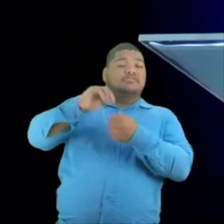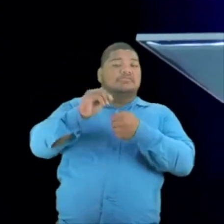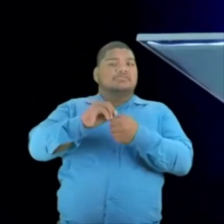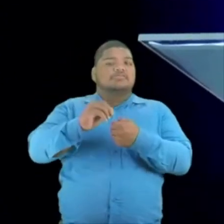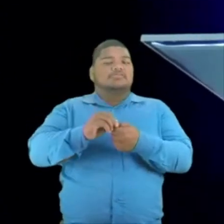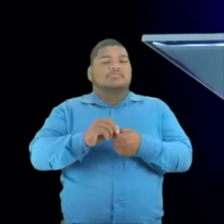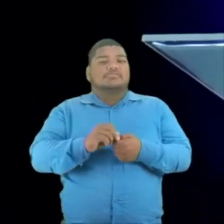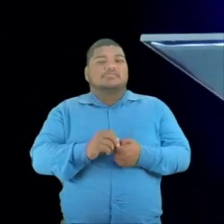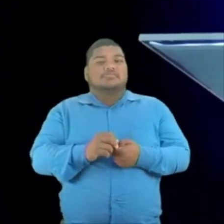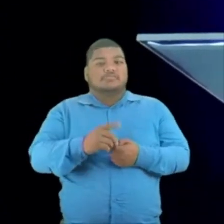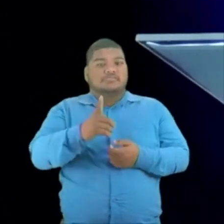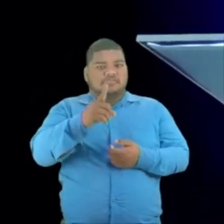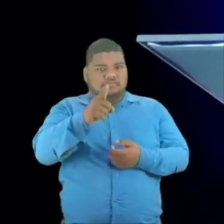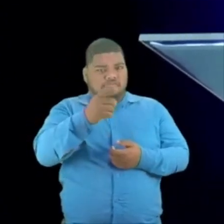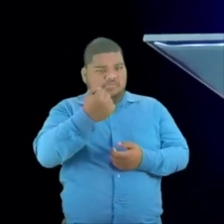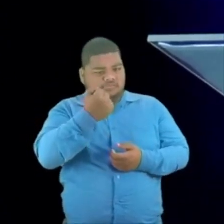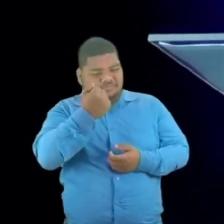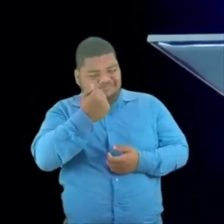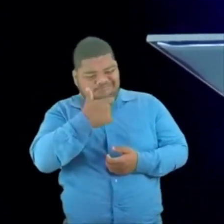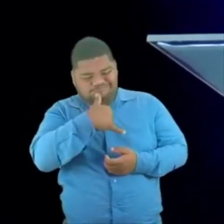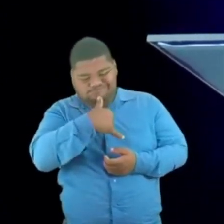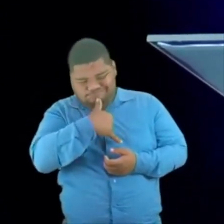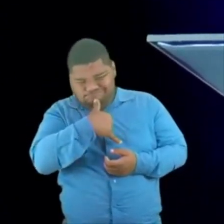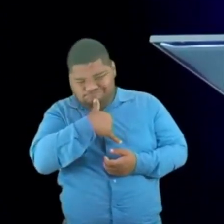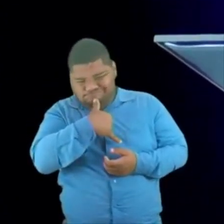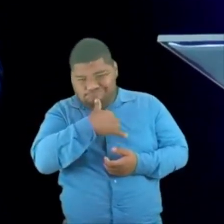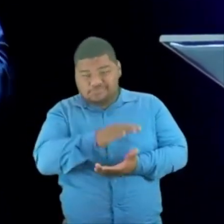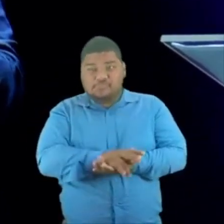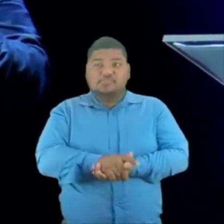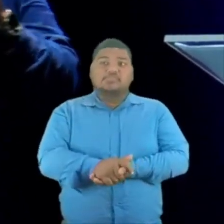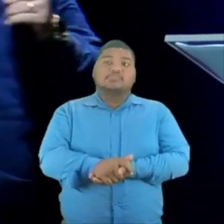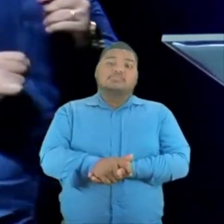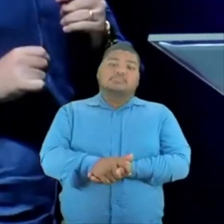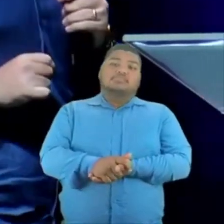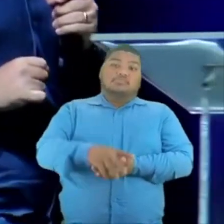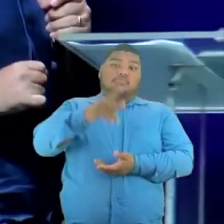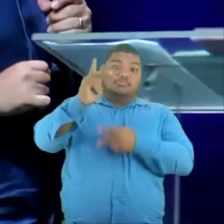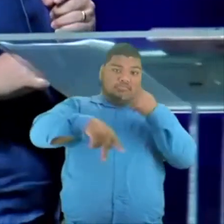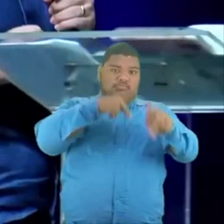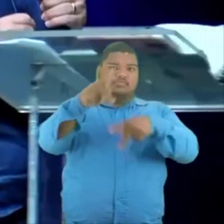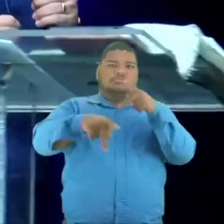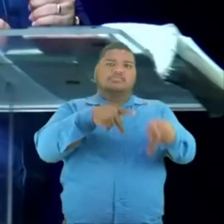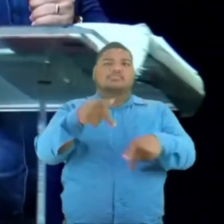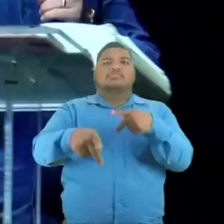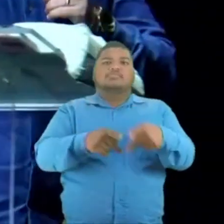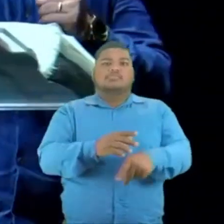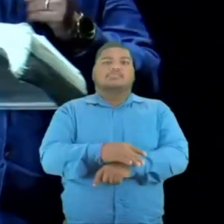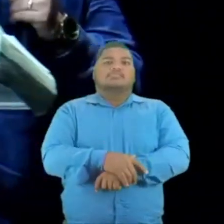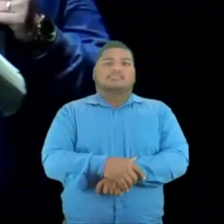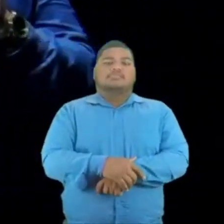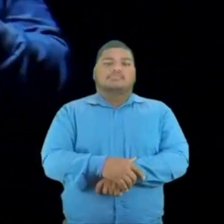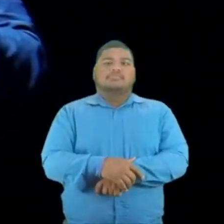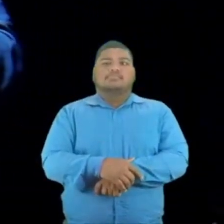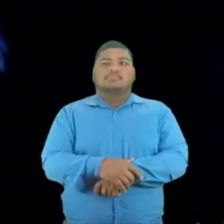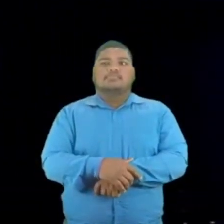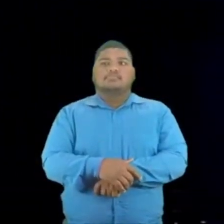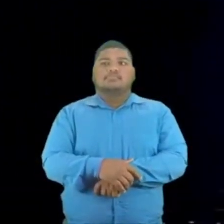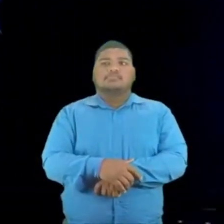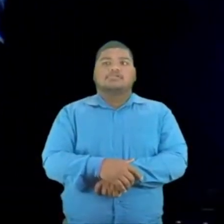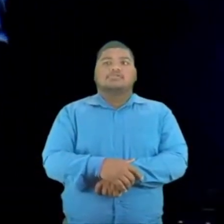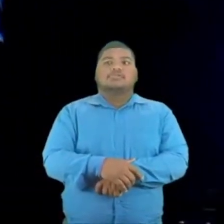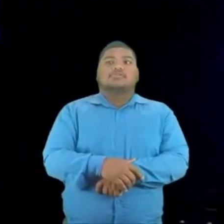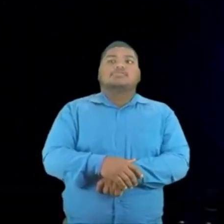Essa é a verdade. Deus vai permitir com que você se decepcione com pessoas. Principalmente com um